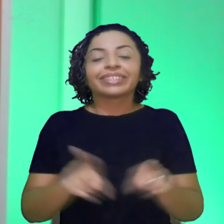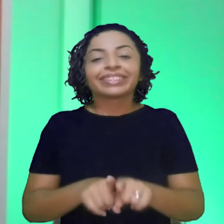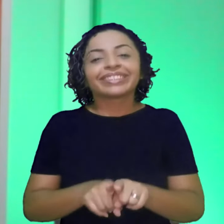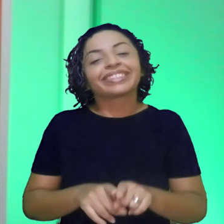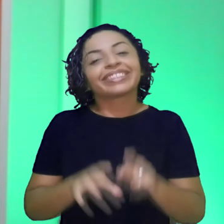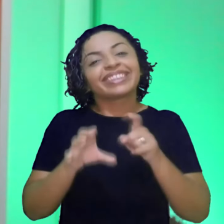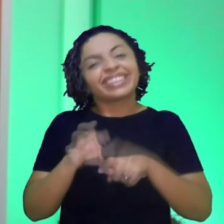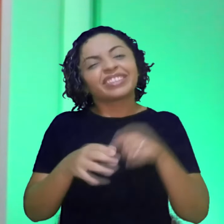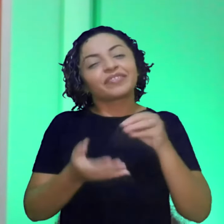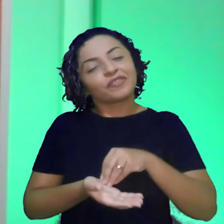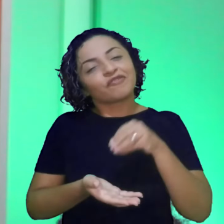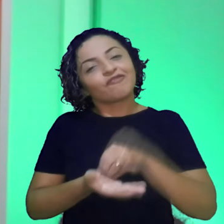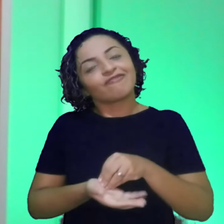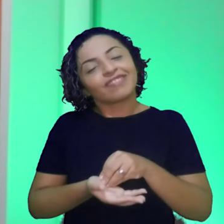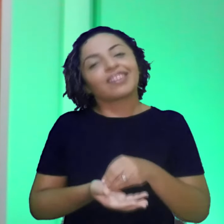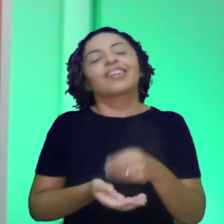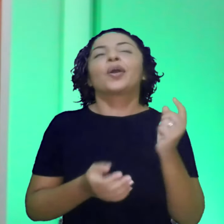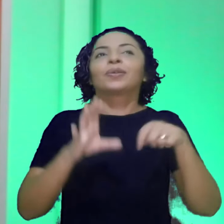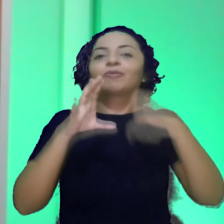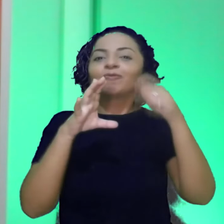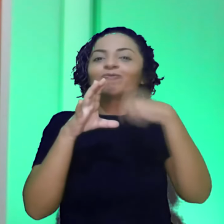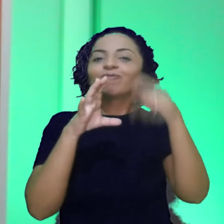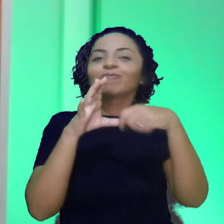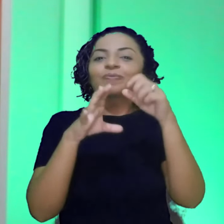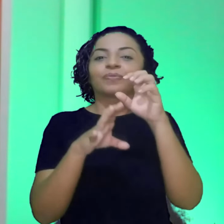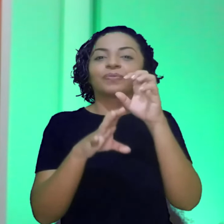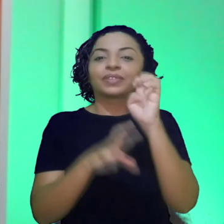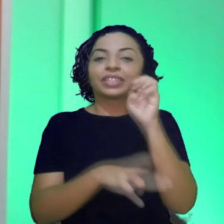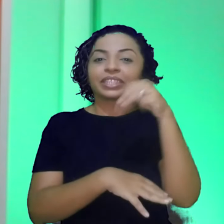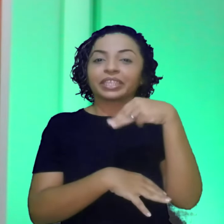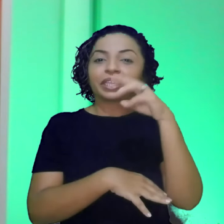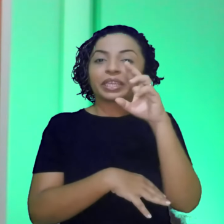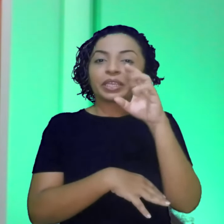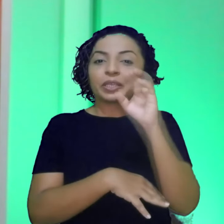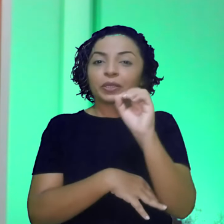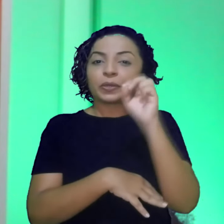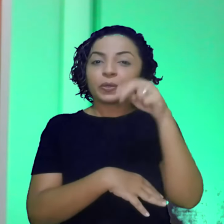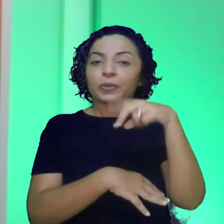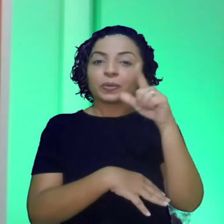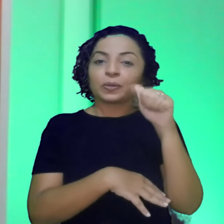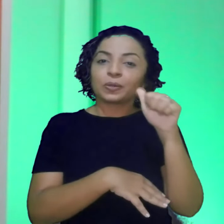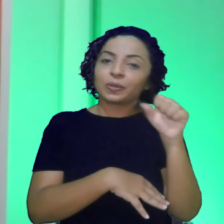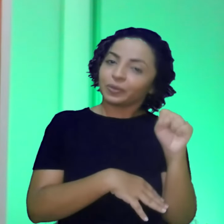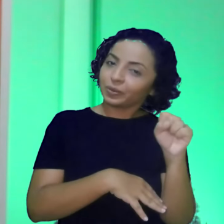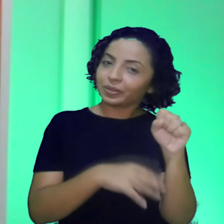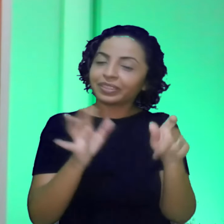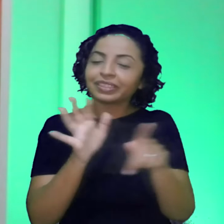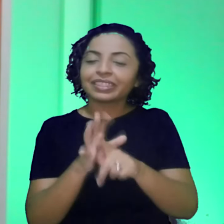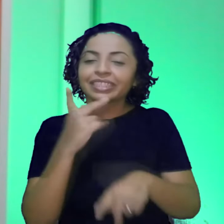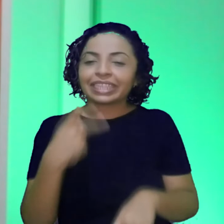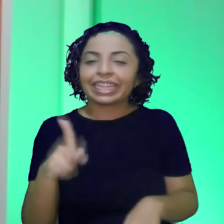Inclusive, eu tô devendo a resenha de Em Ondas, que também saiu pela Nemo, e